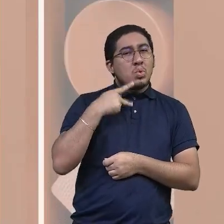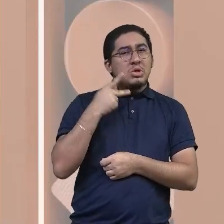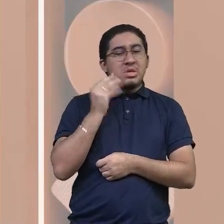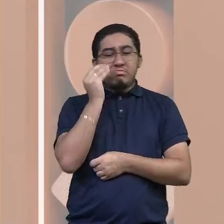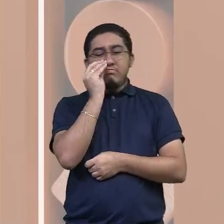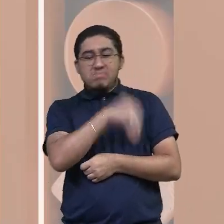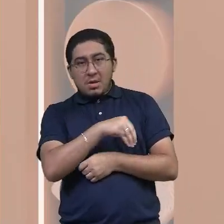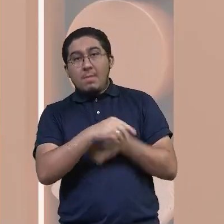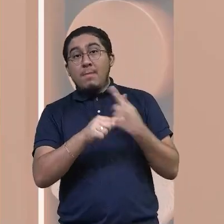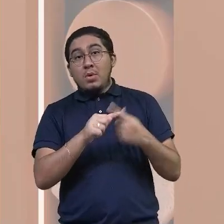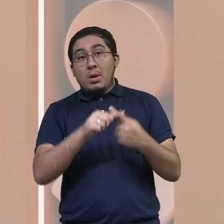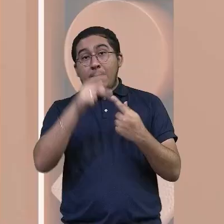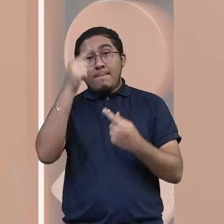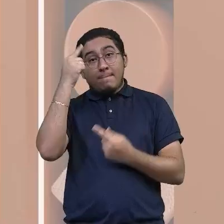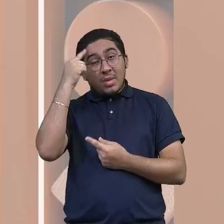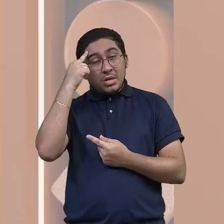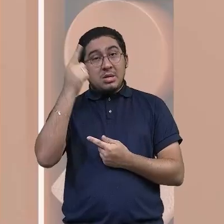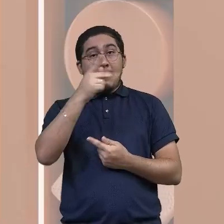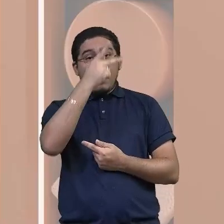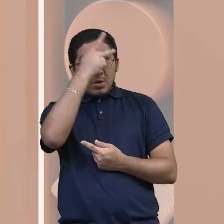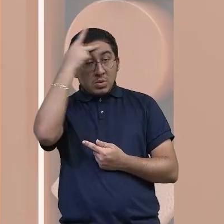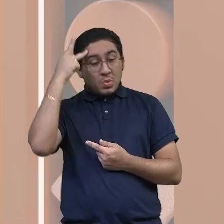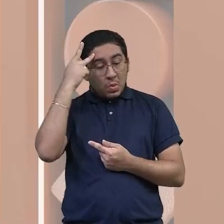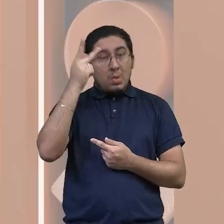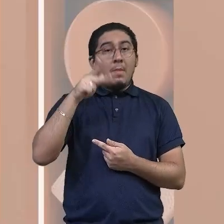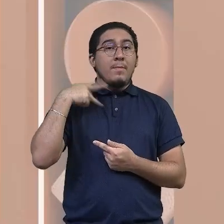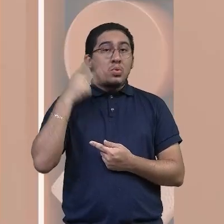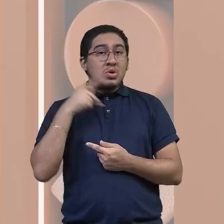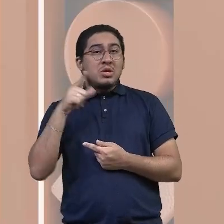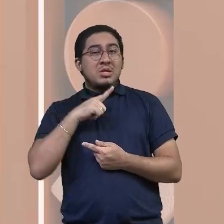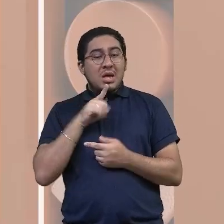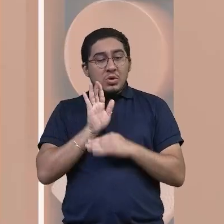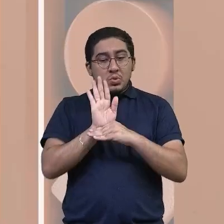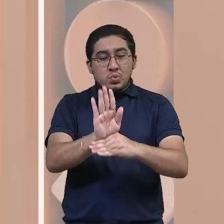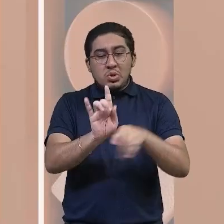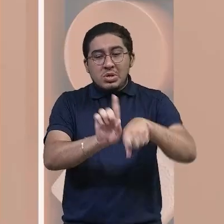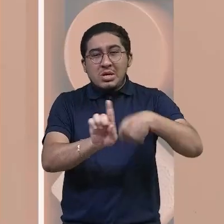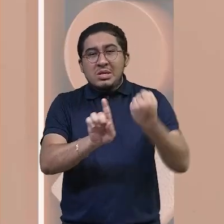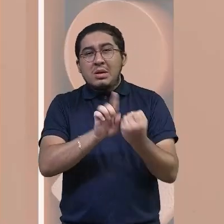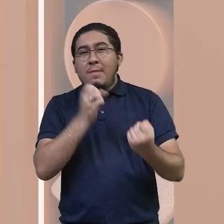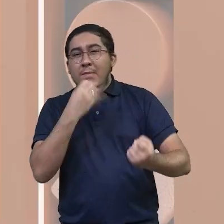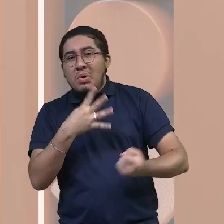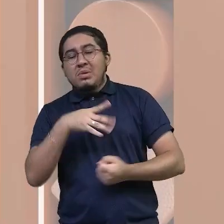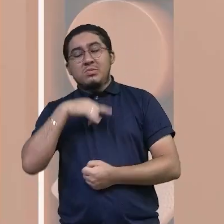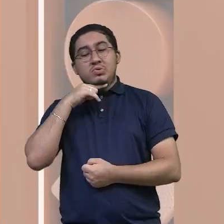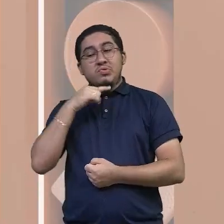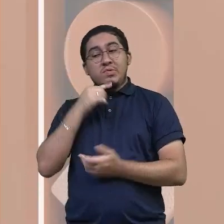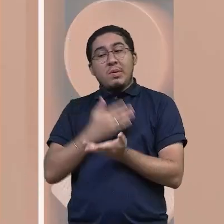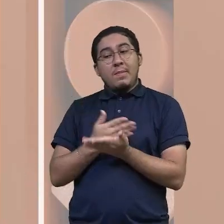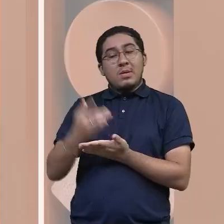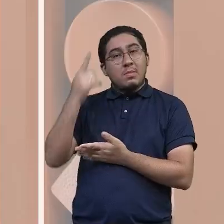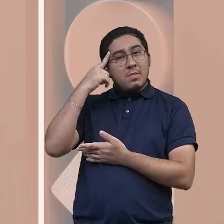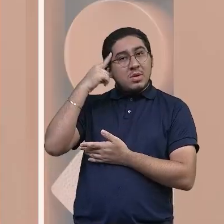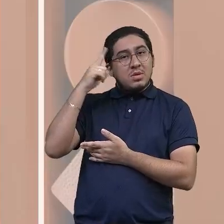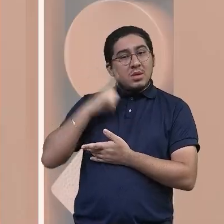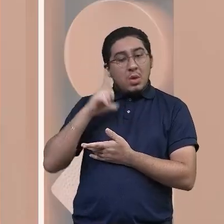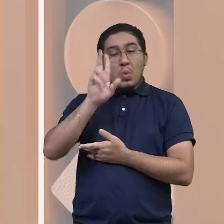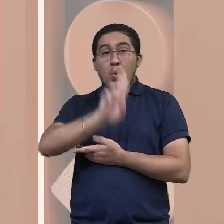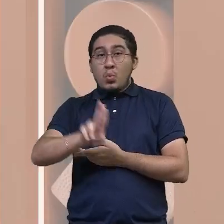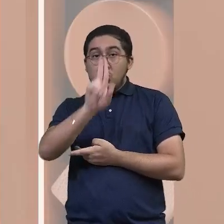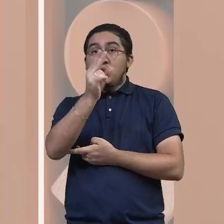políticos eleitos, de fato, vão fazer coisas boas pela sociedade, de empregar de forma adequada